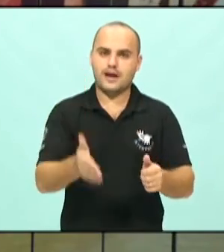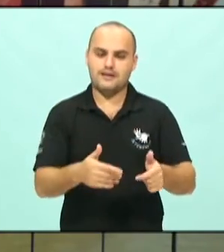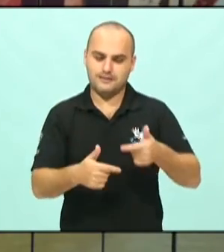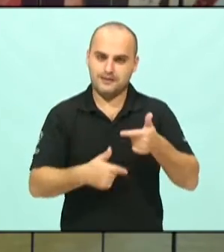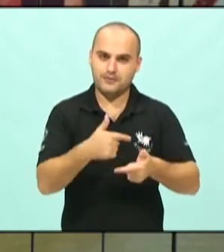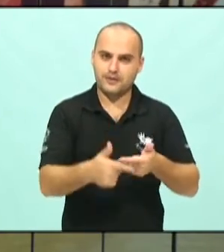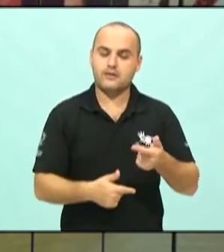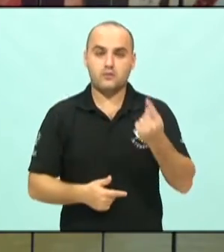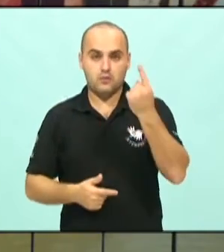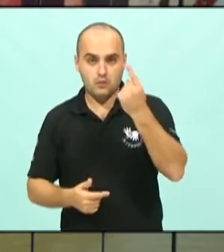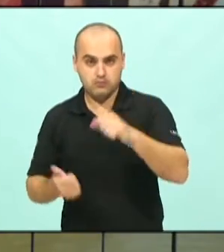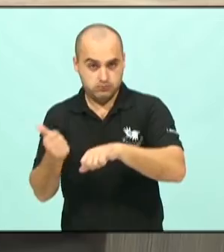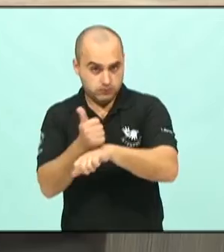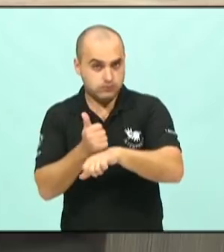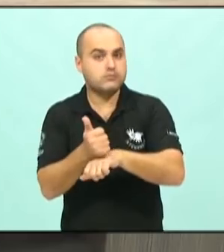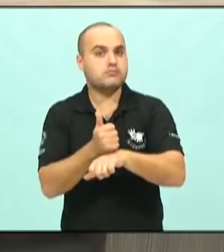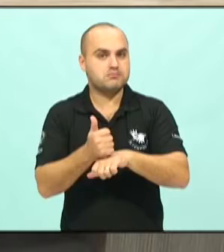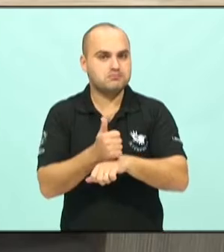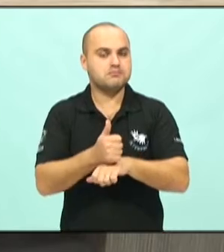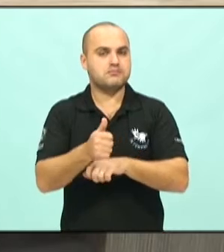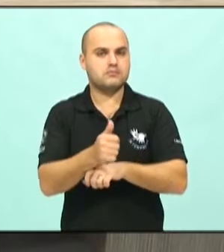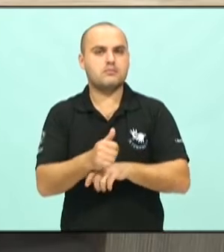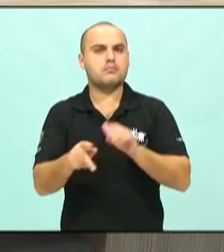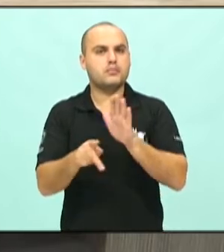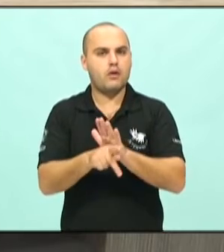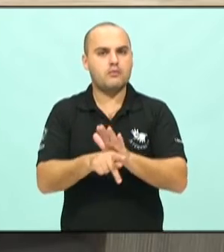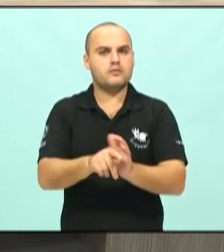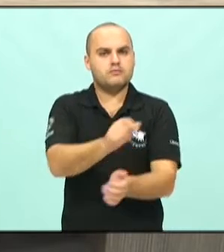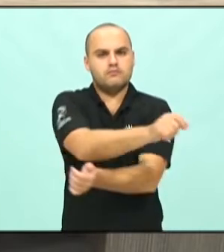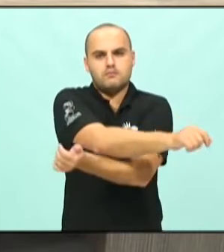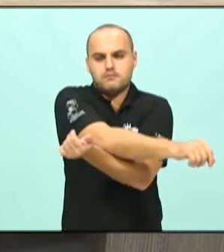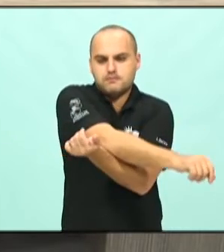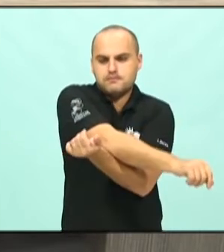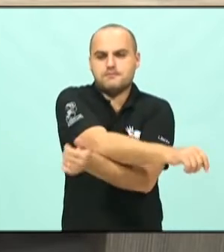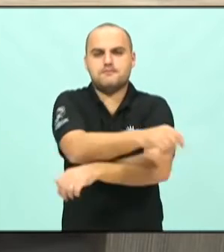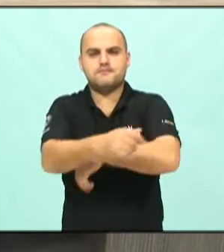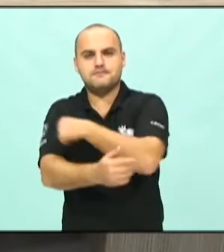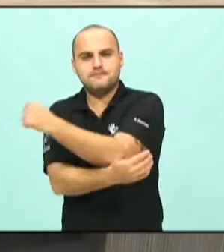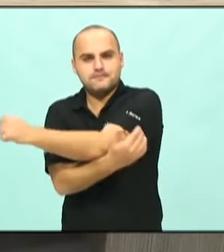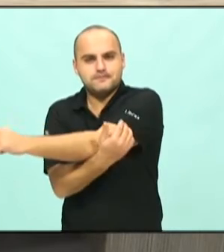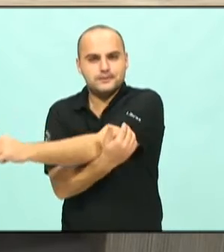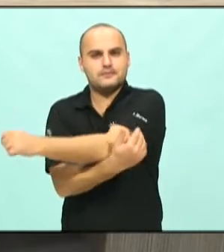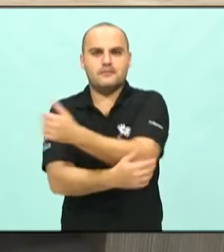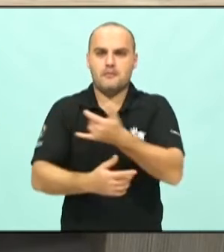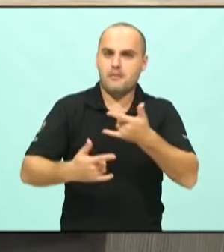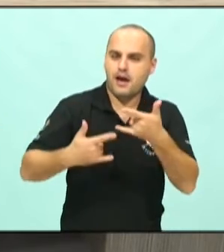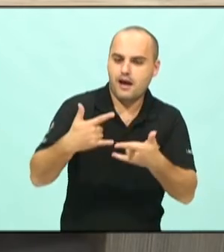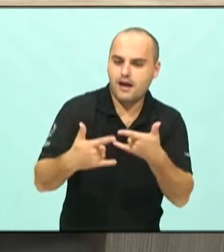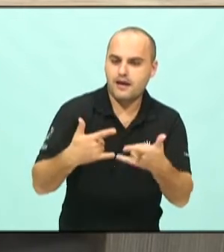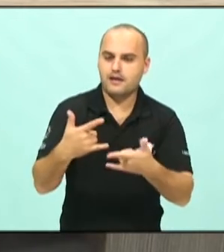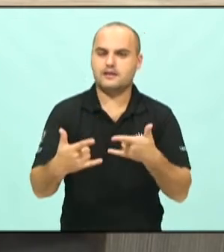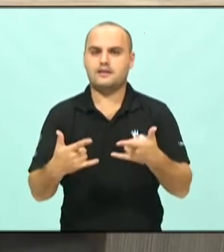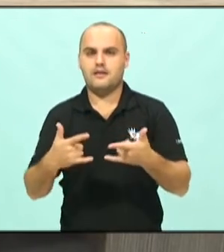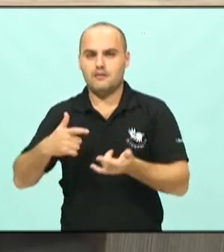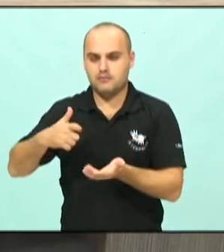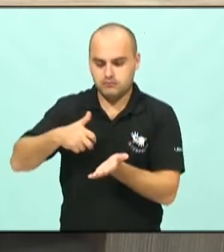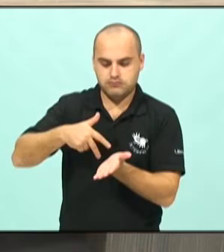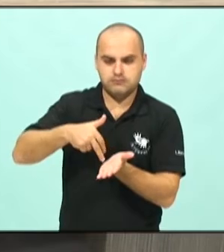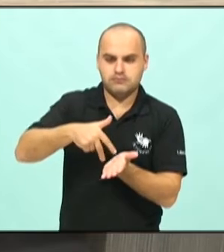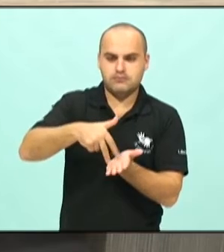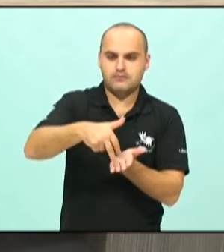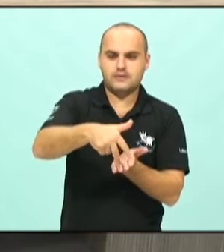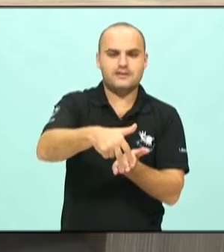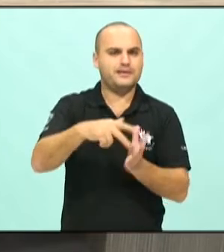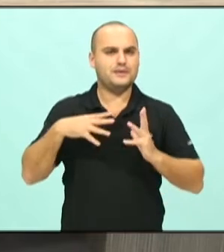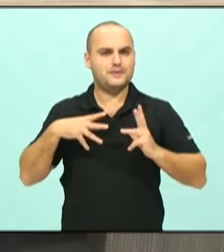com um profissional acompanhando. Trabalho de alongamento, trabalhinho de recreação, caminhadas, isso tudo está fazendo parte do Itajaí Ativo.